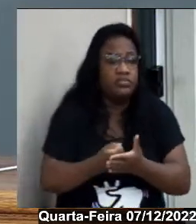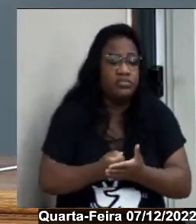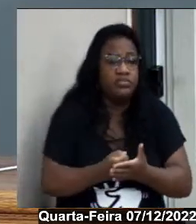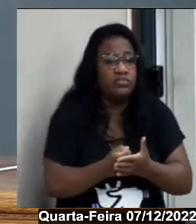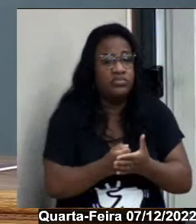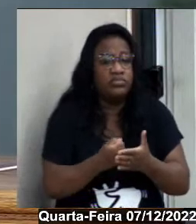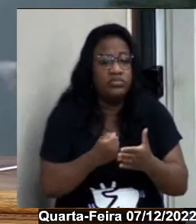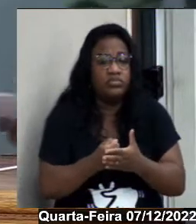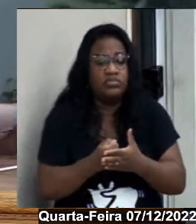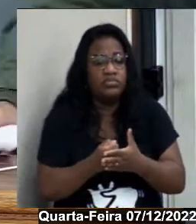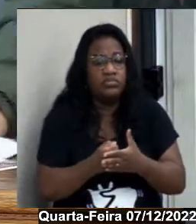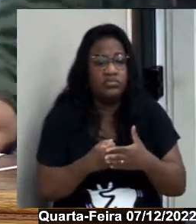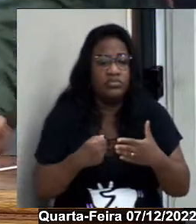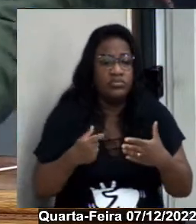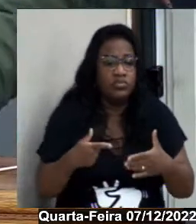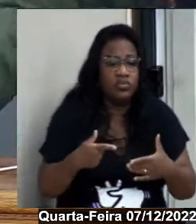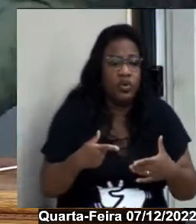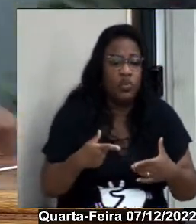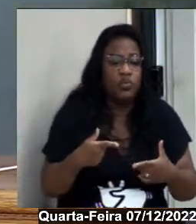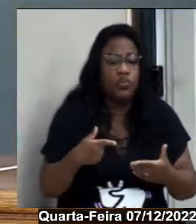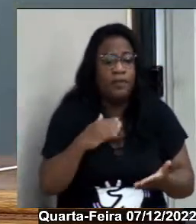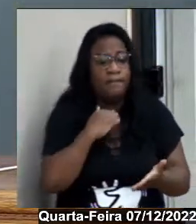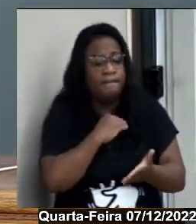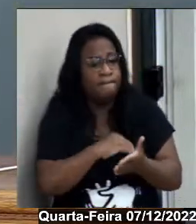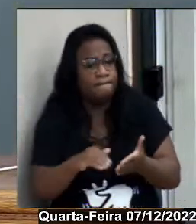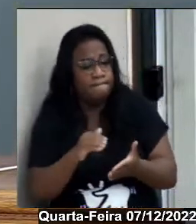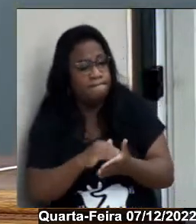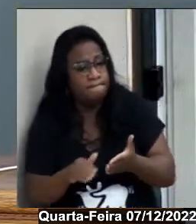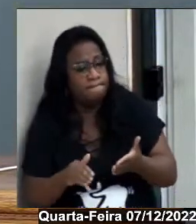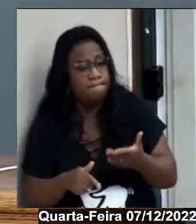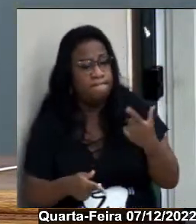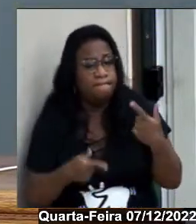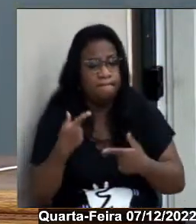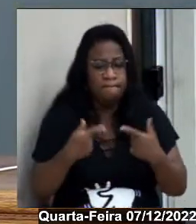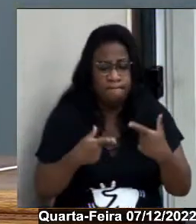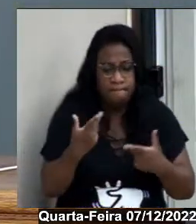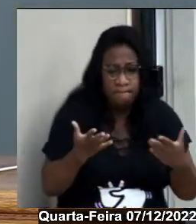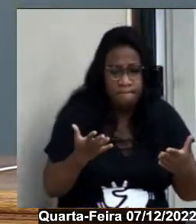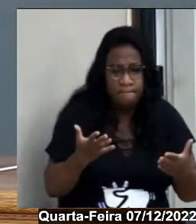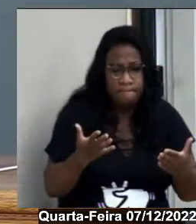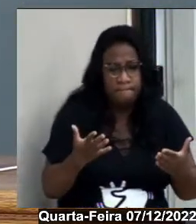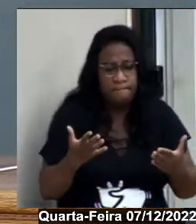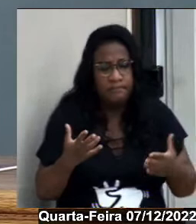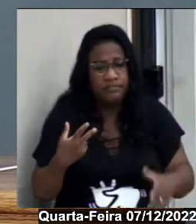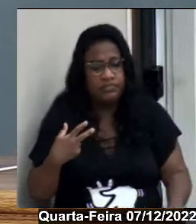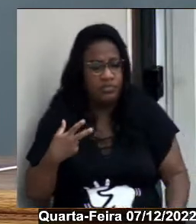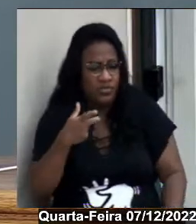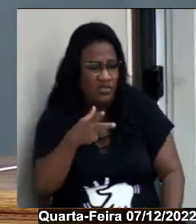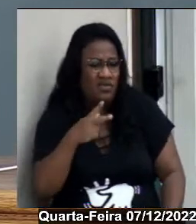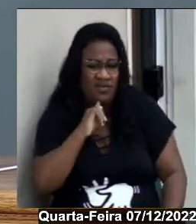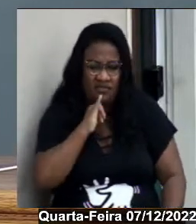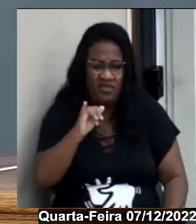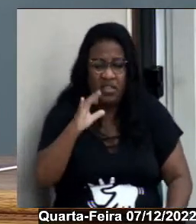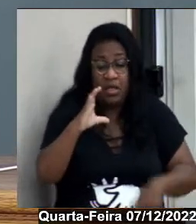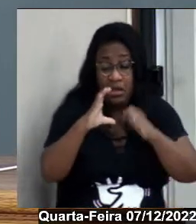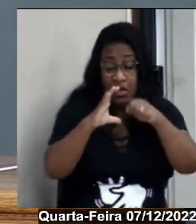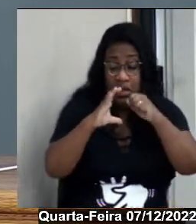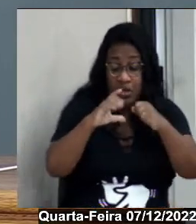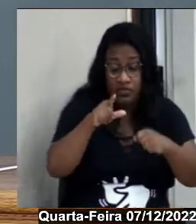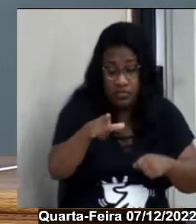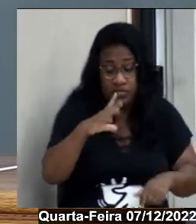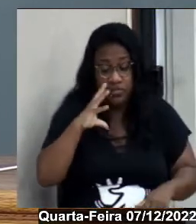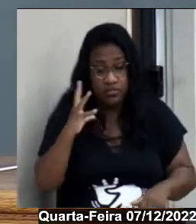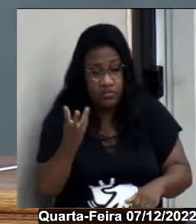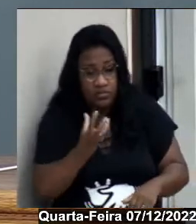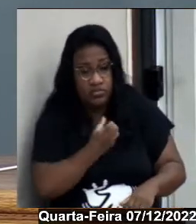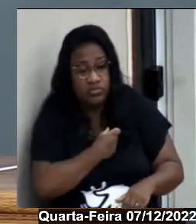fala com o prefeito, com o secretário. O senhor foi lá, gravou um vídeo, o senhor foi o salvador. Aí o